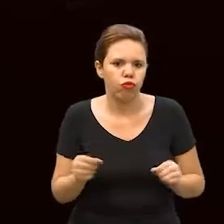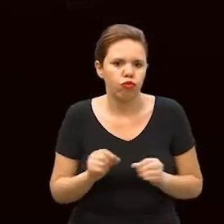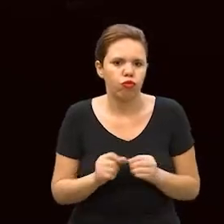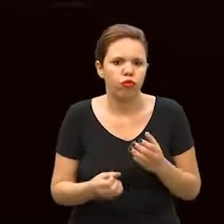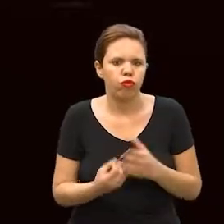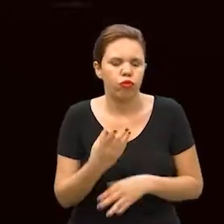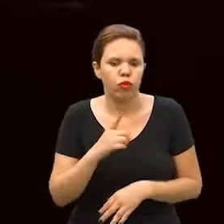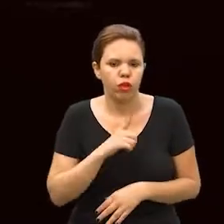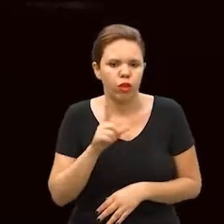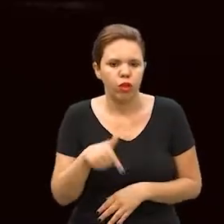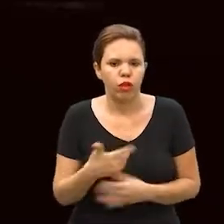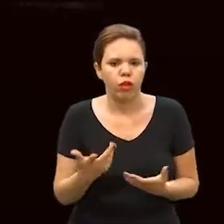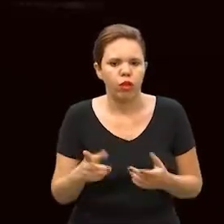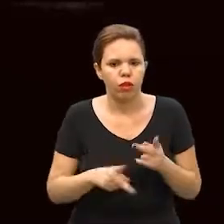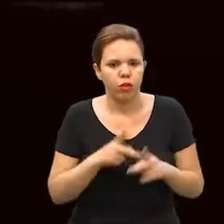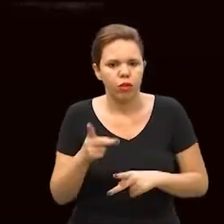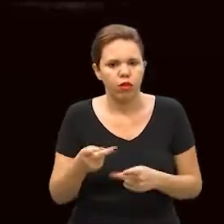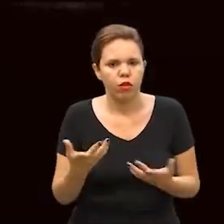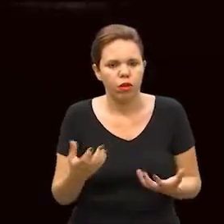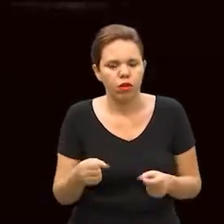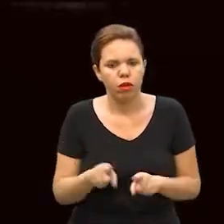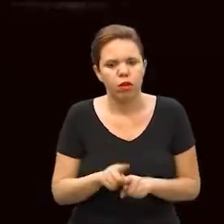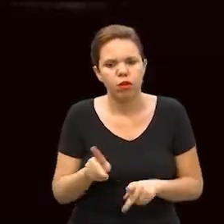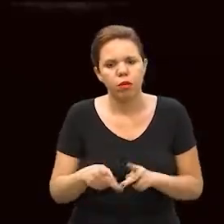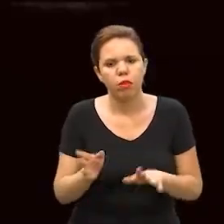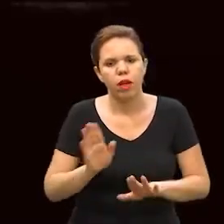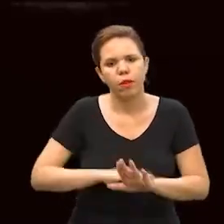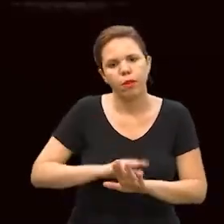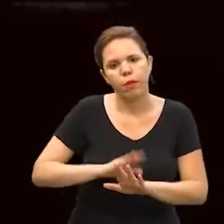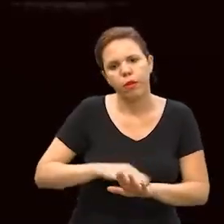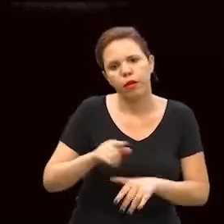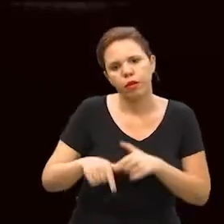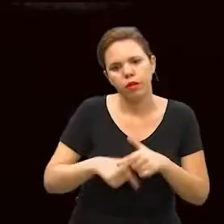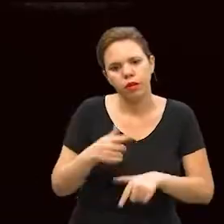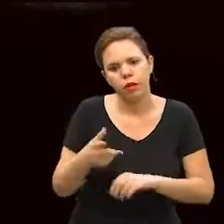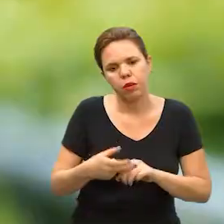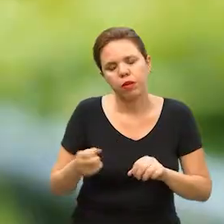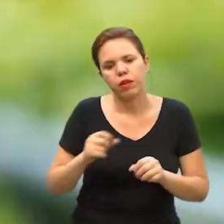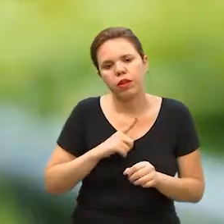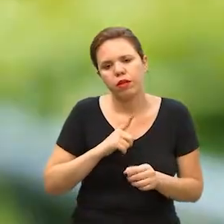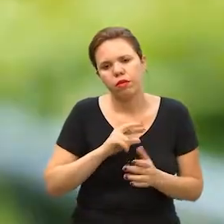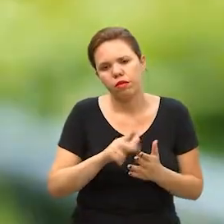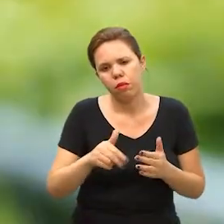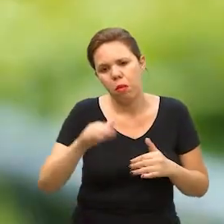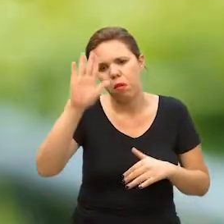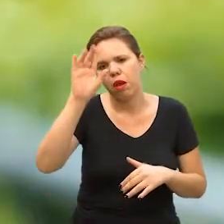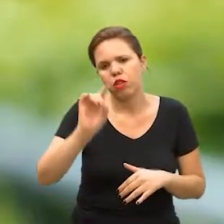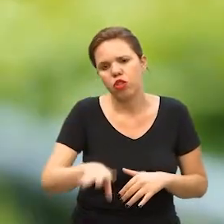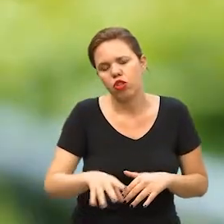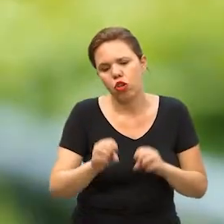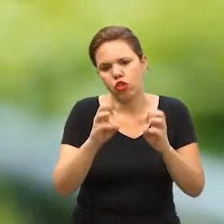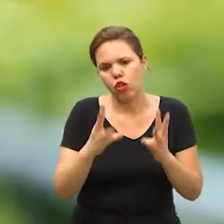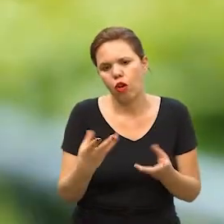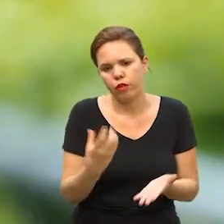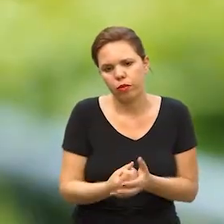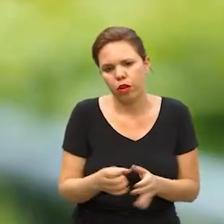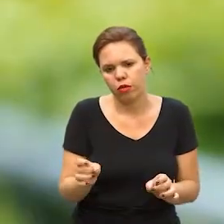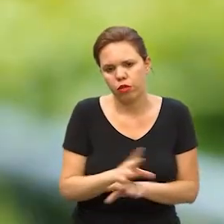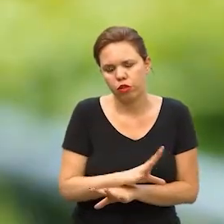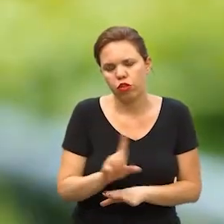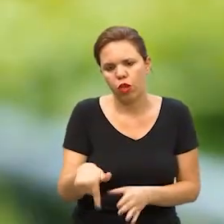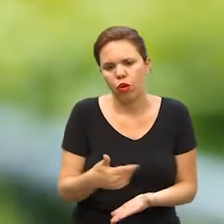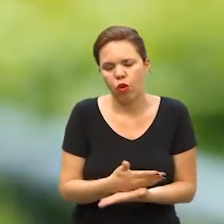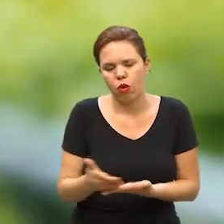aplicativo isso toca as pessoas, só que por trás desse aplicativo tem muito mais do que o software em si, que foi o